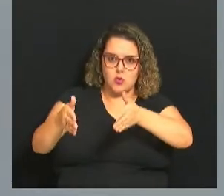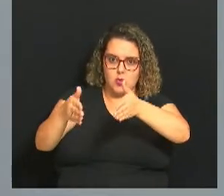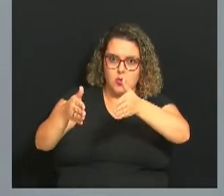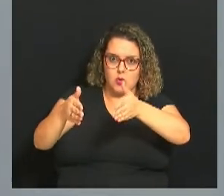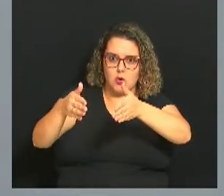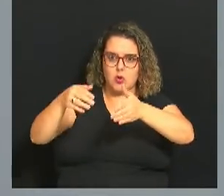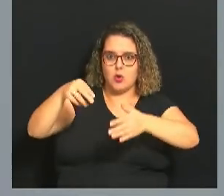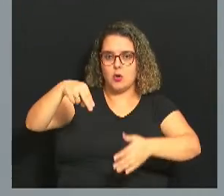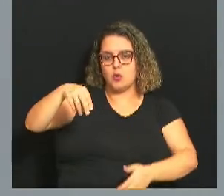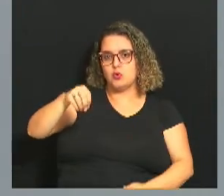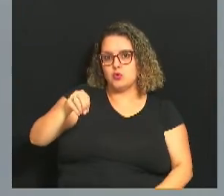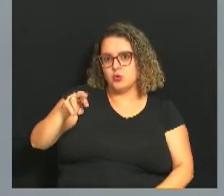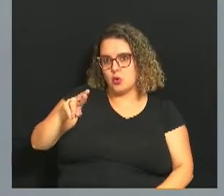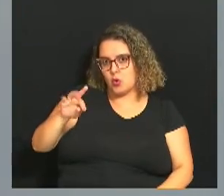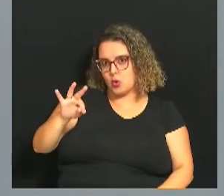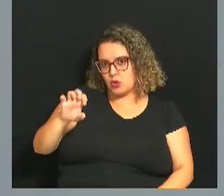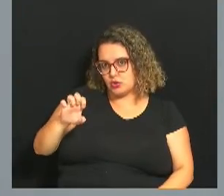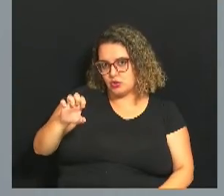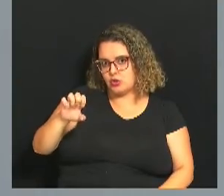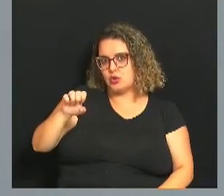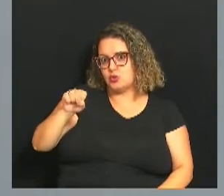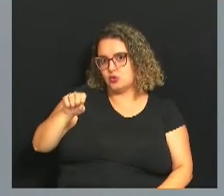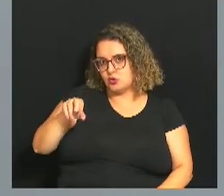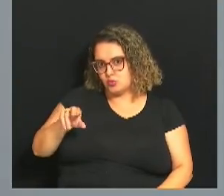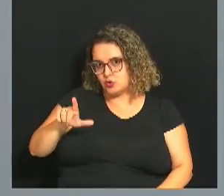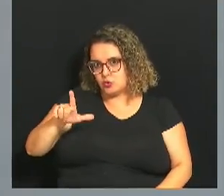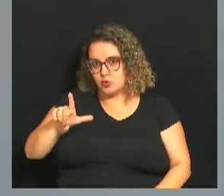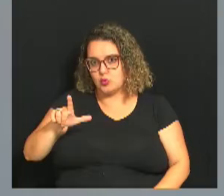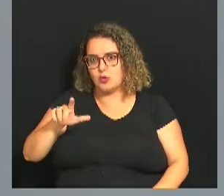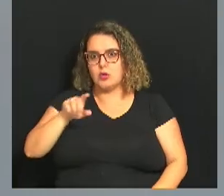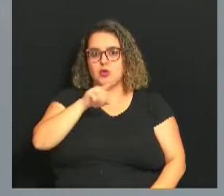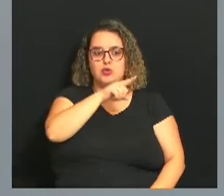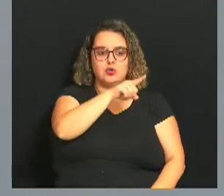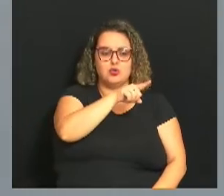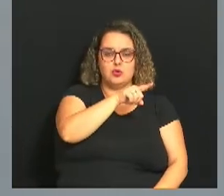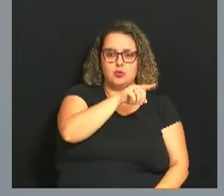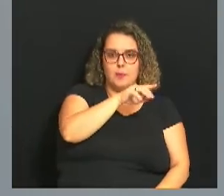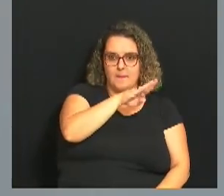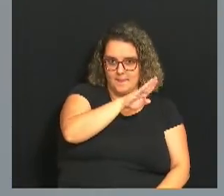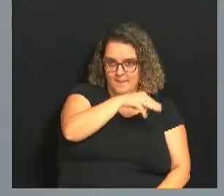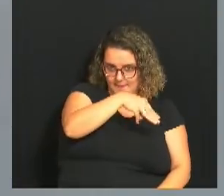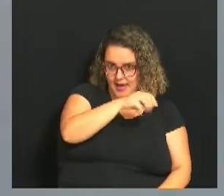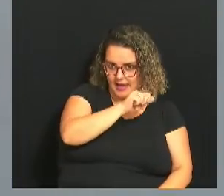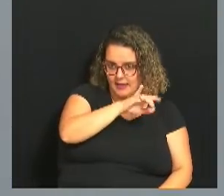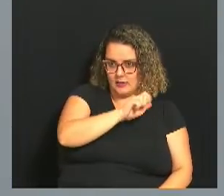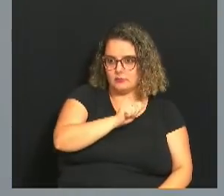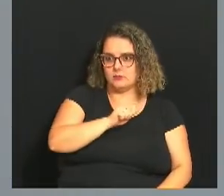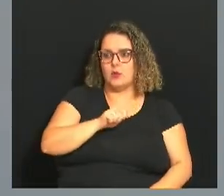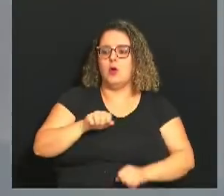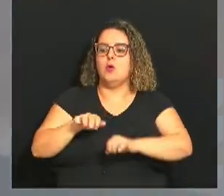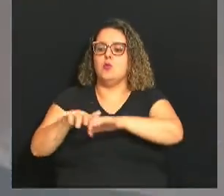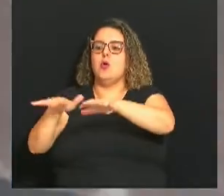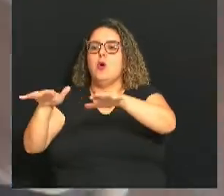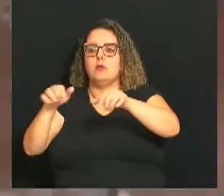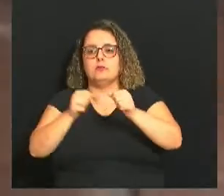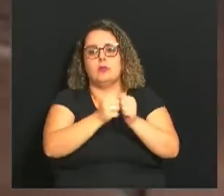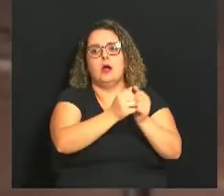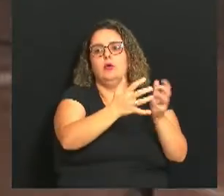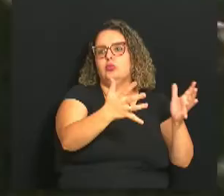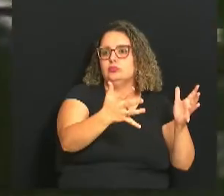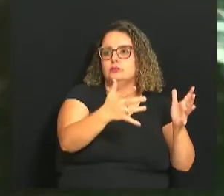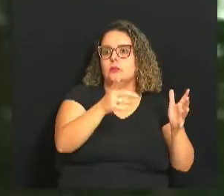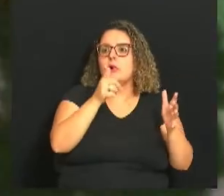Maia. Parte desse canal está coberto, tamponado, canalizado e parte está exposto. Ali passa um